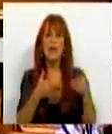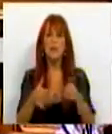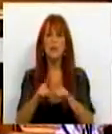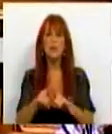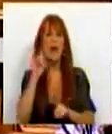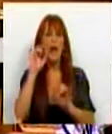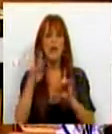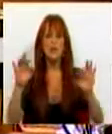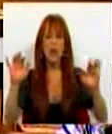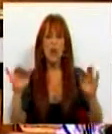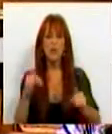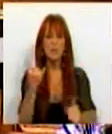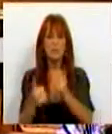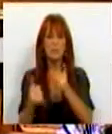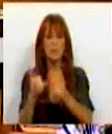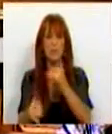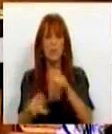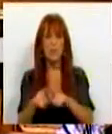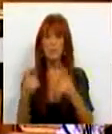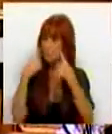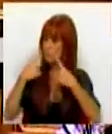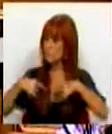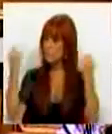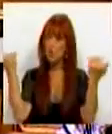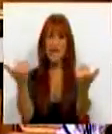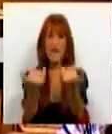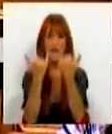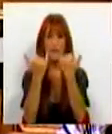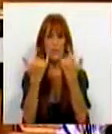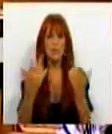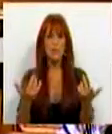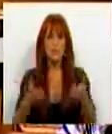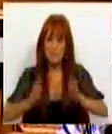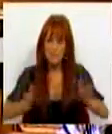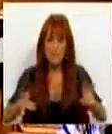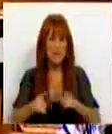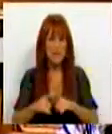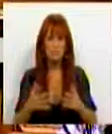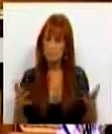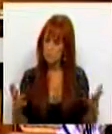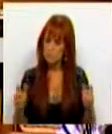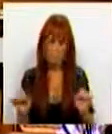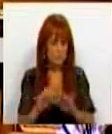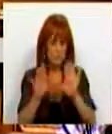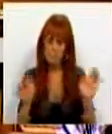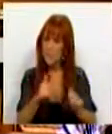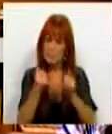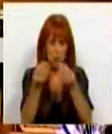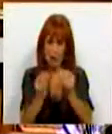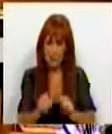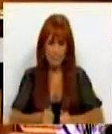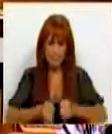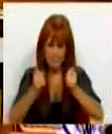estratégias de prevenção e de redução de riscos e divulgação de informação que têm de ser indiscutivelmente